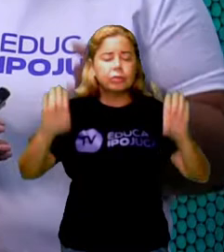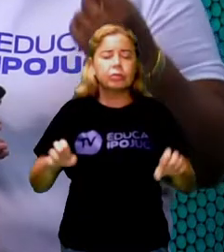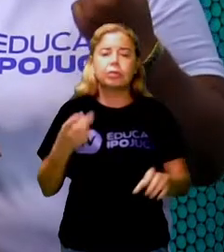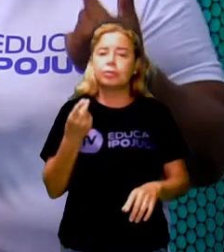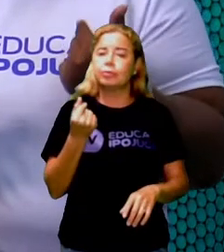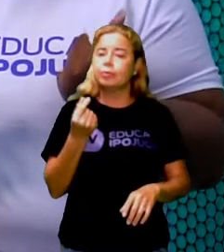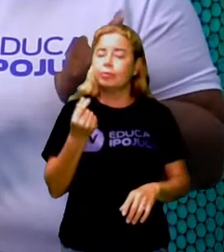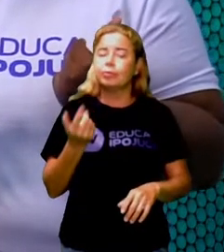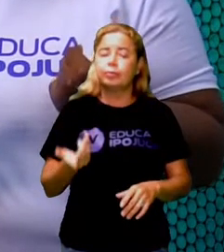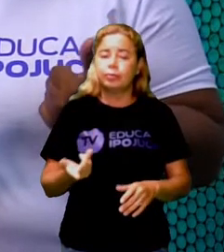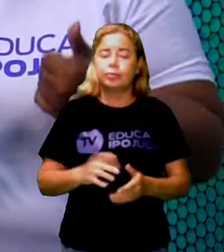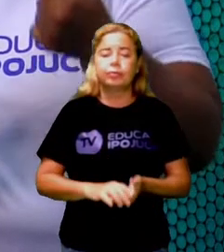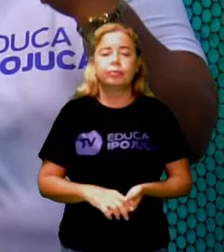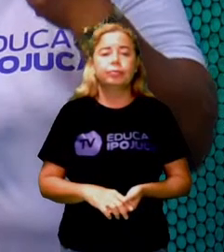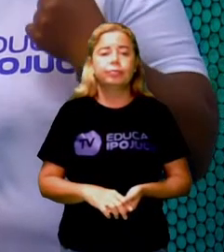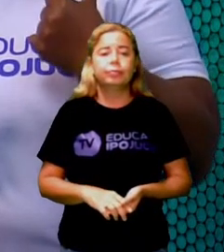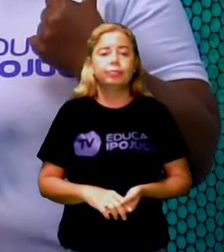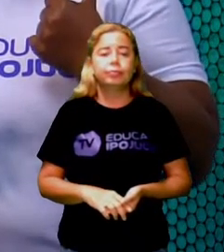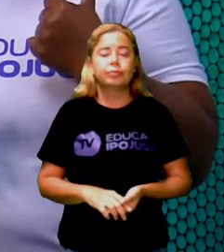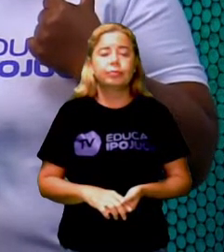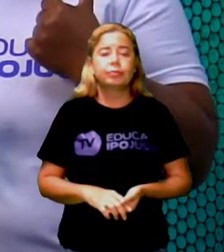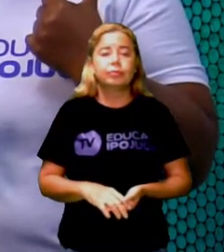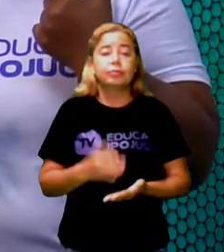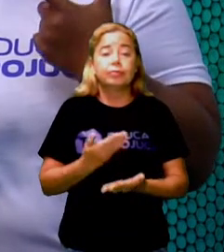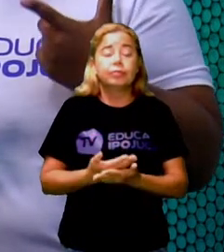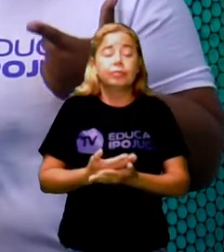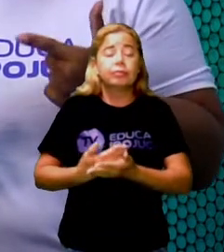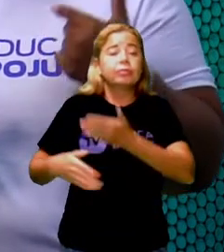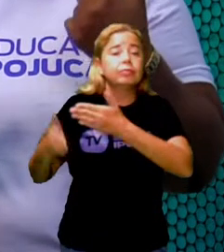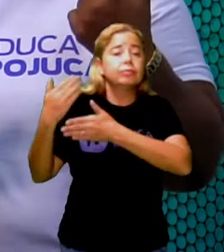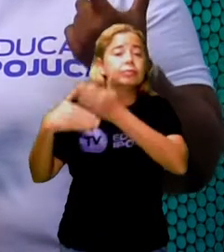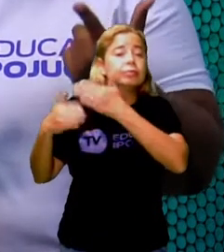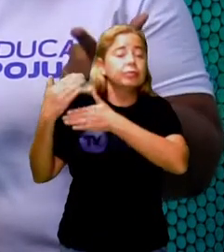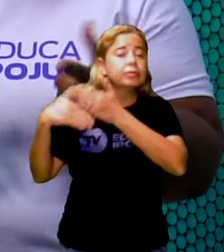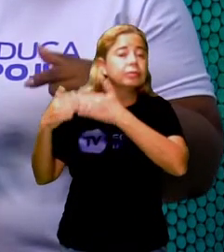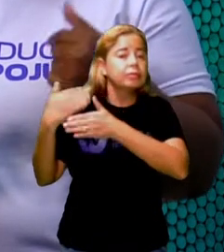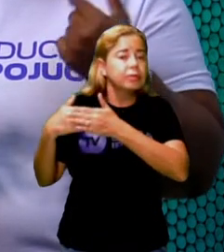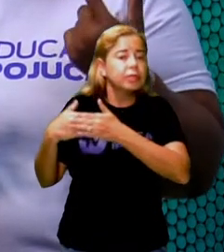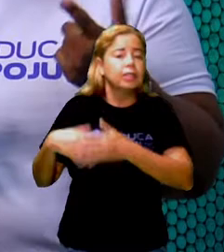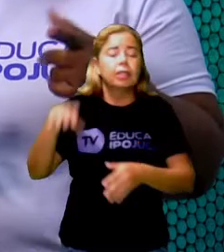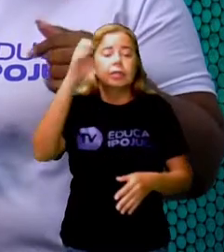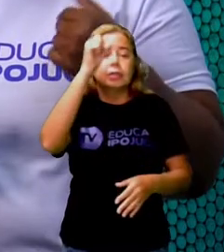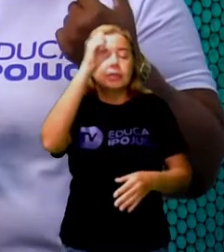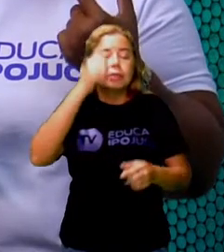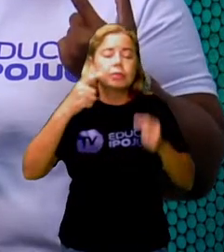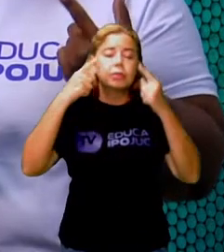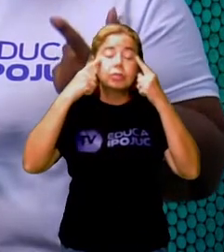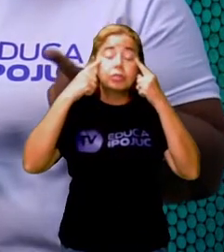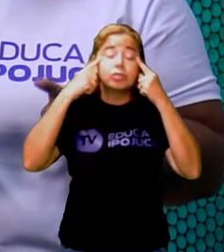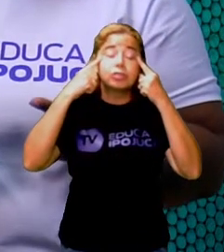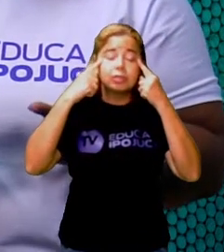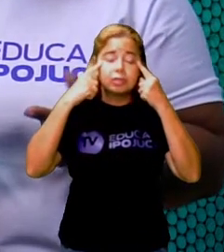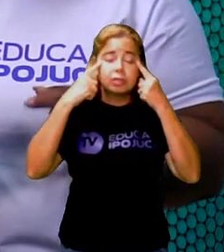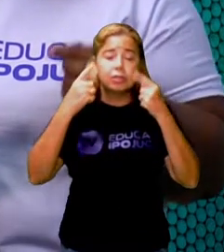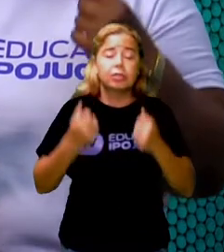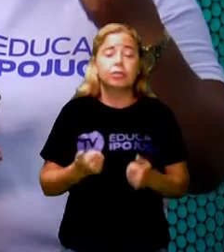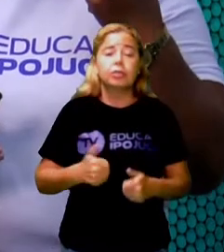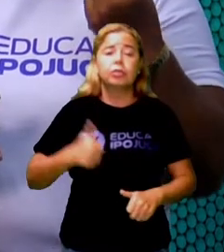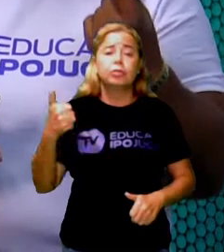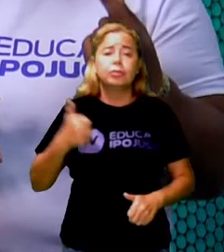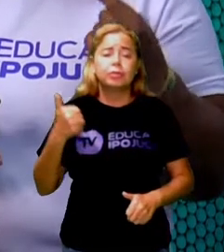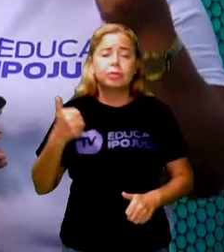tá? Lembrando que na aula passada a gente viu que os chineses foram os